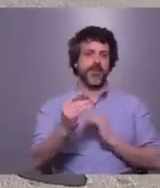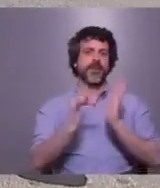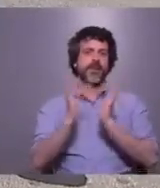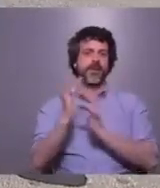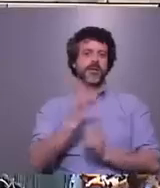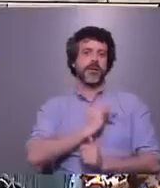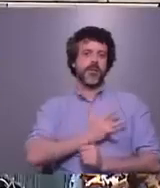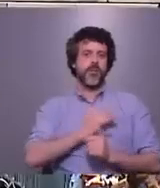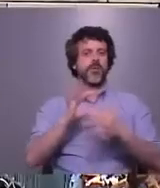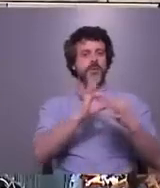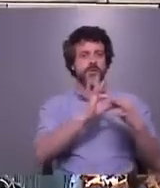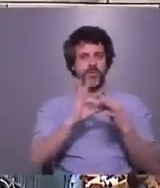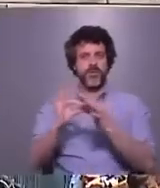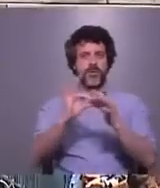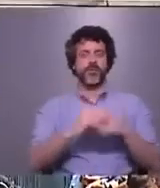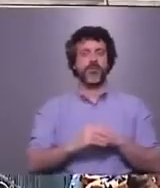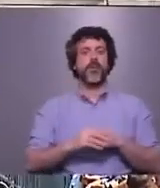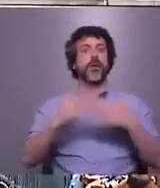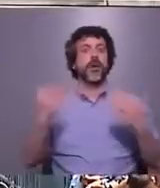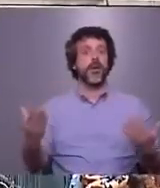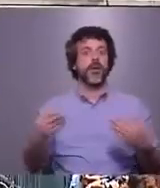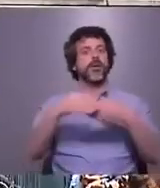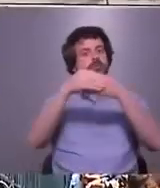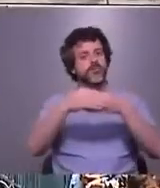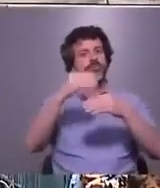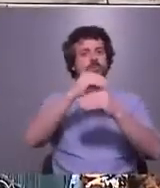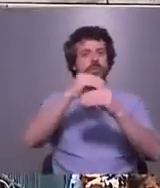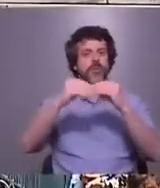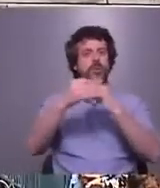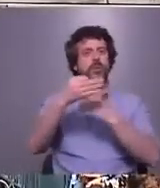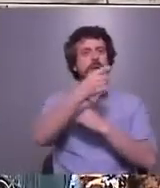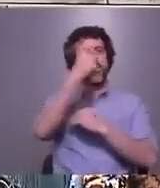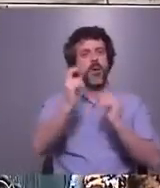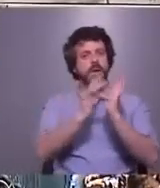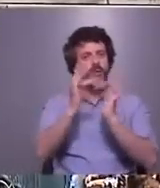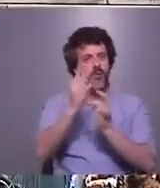Cristo Jesus. Saudai-vos na paz de Cristo.